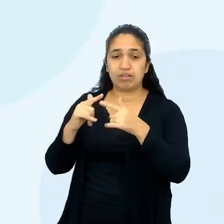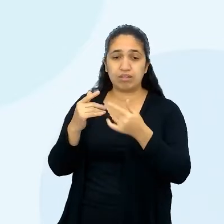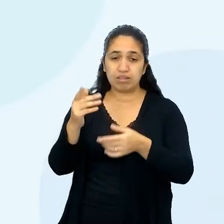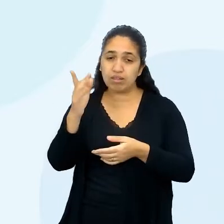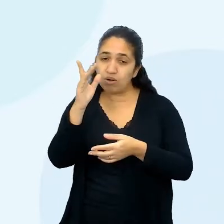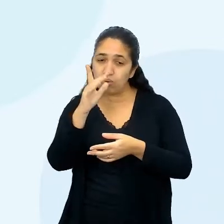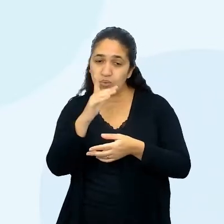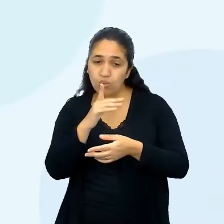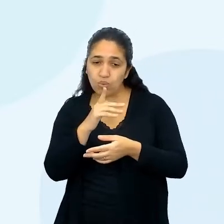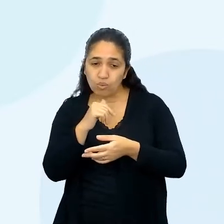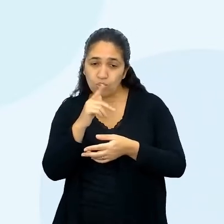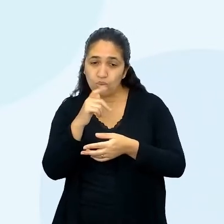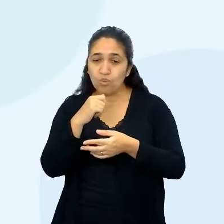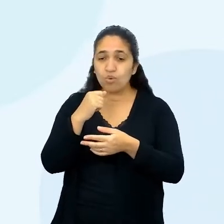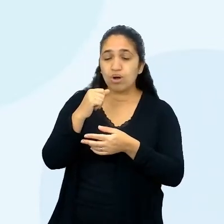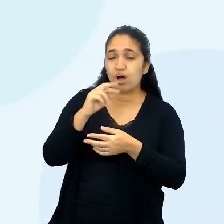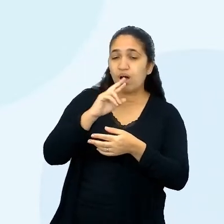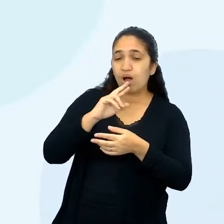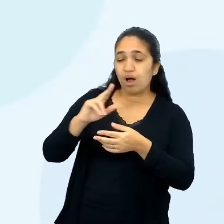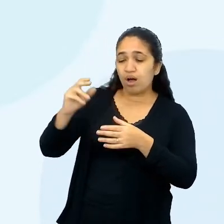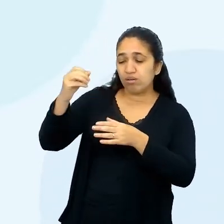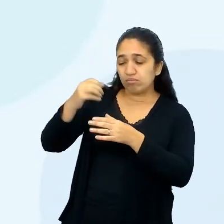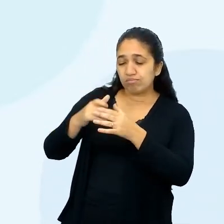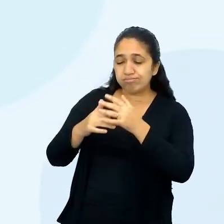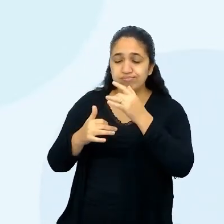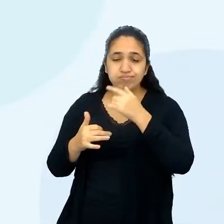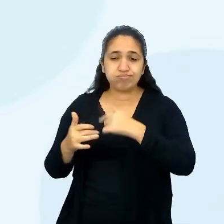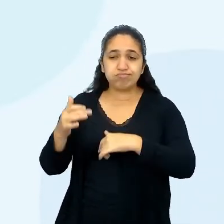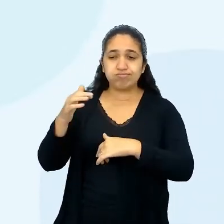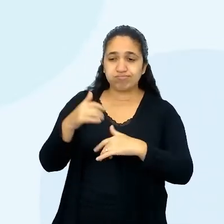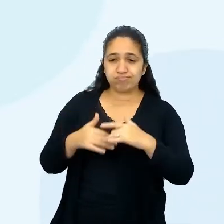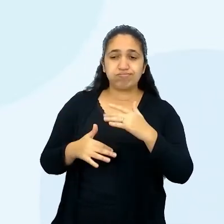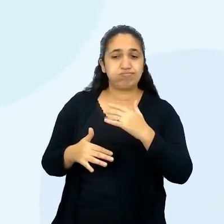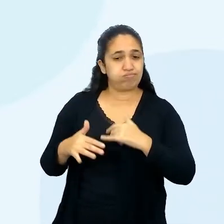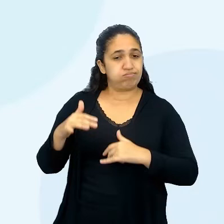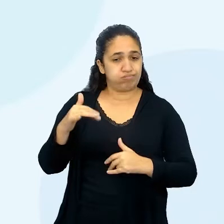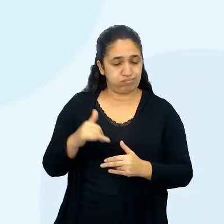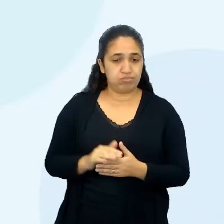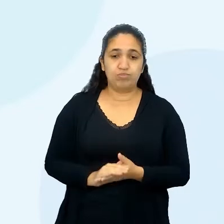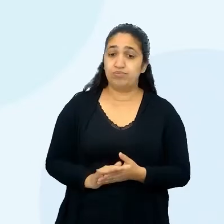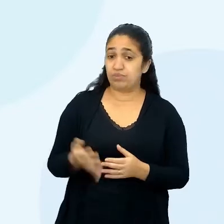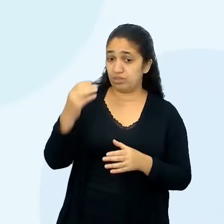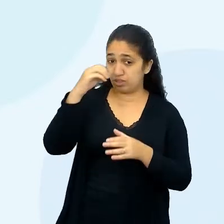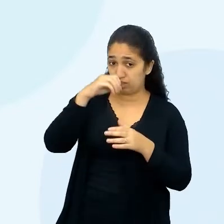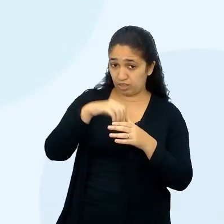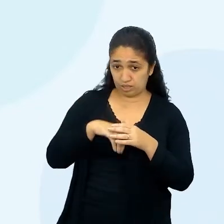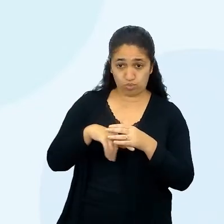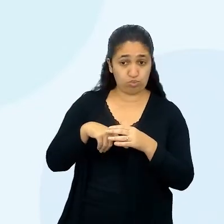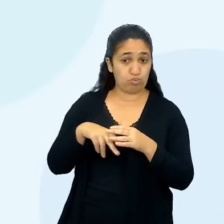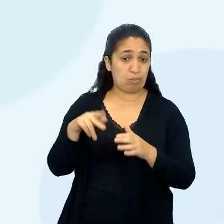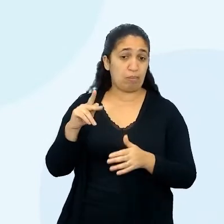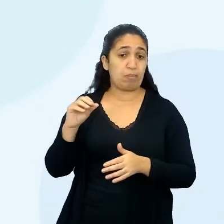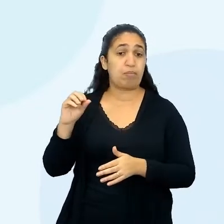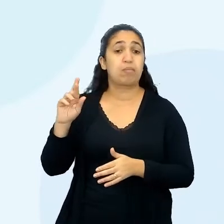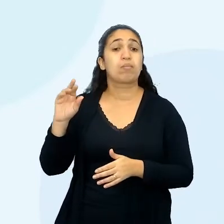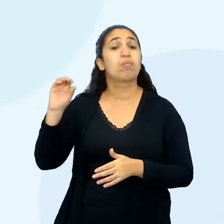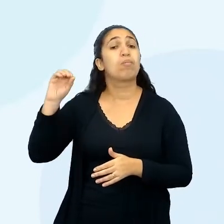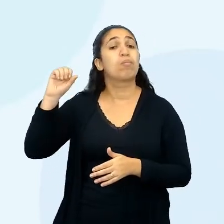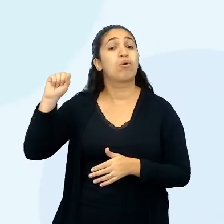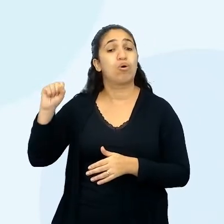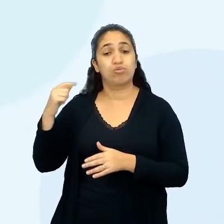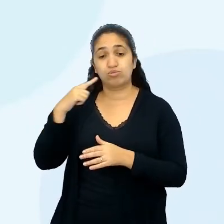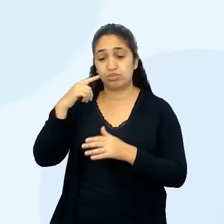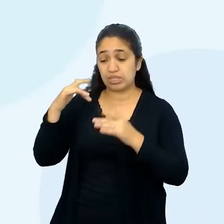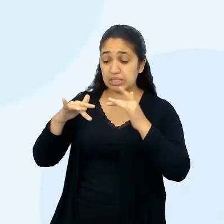granulares e vazios que podem ser preenchidos com água ou ar. Então, dentro dos poros, como a gente observa aí na imagem, né,